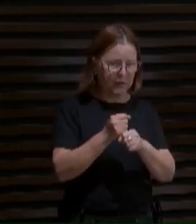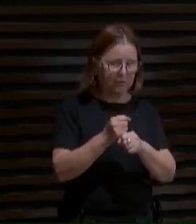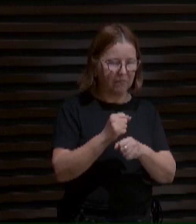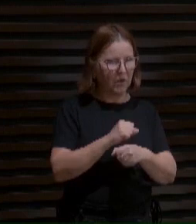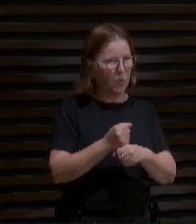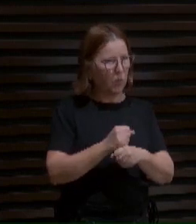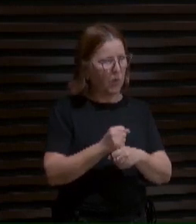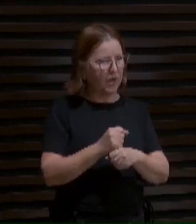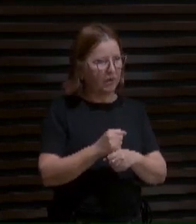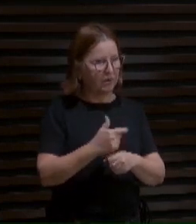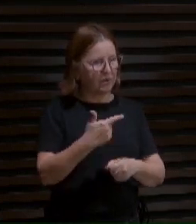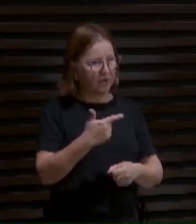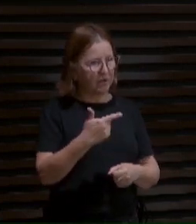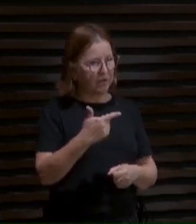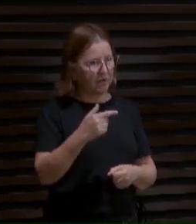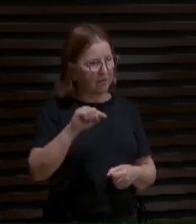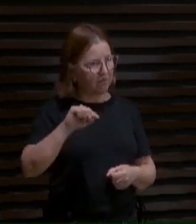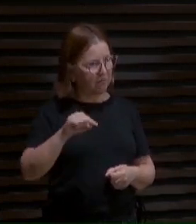de 2000,